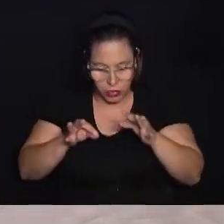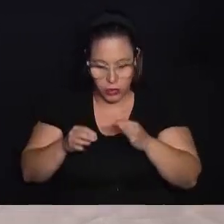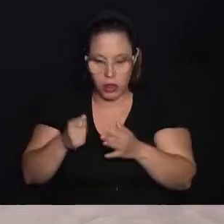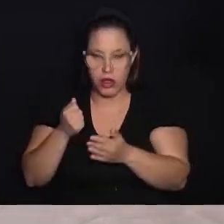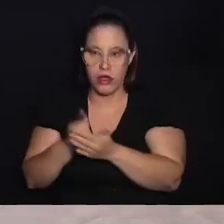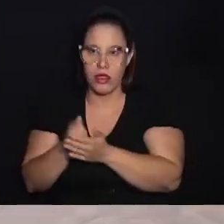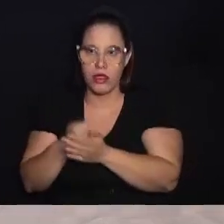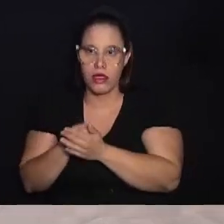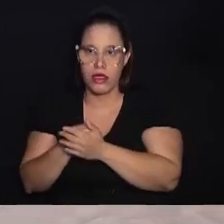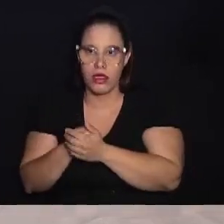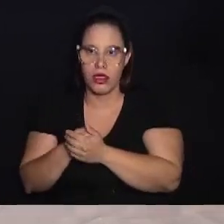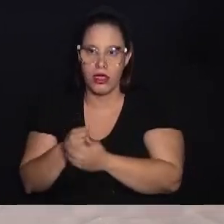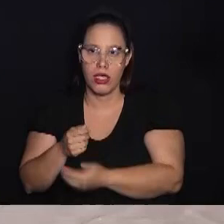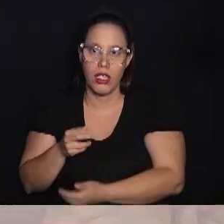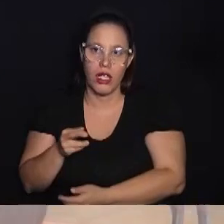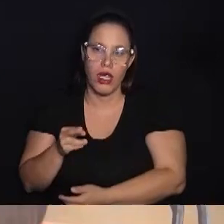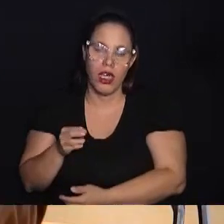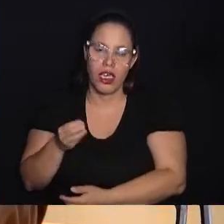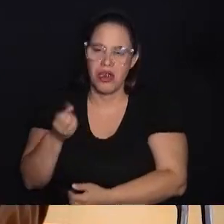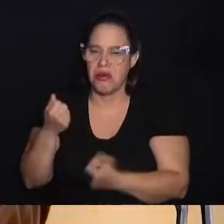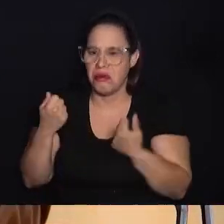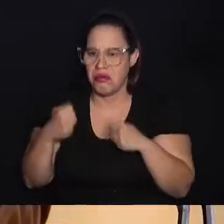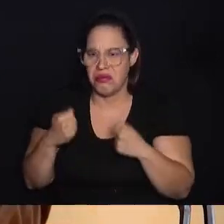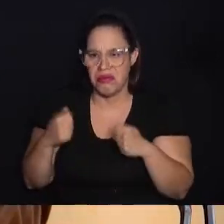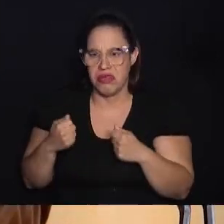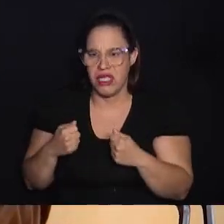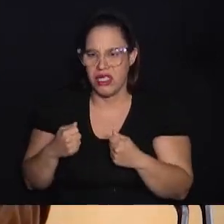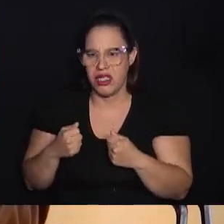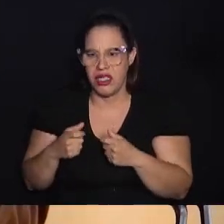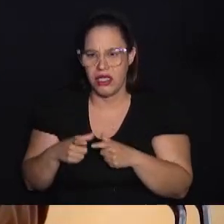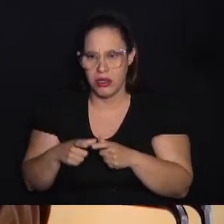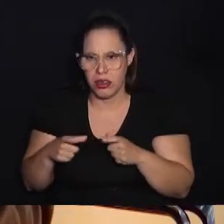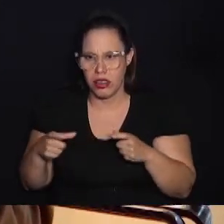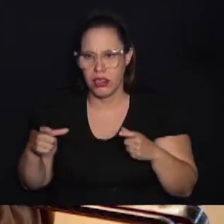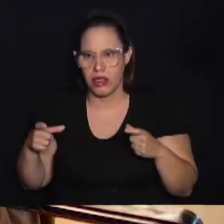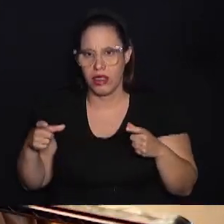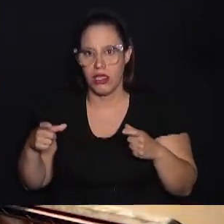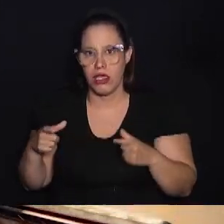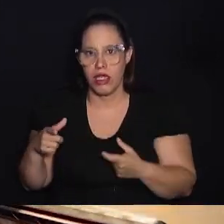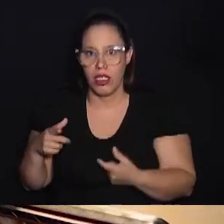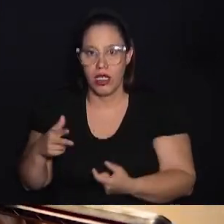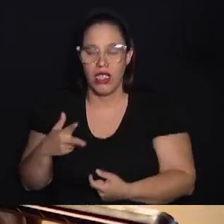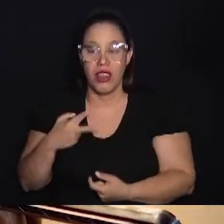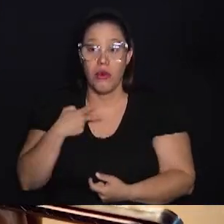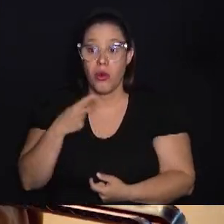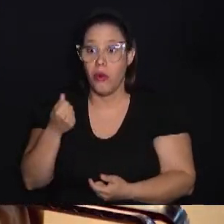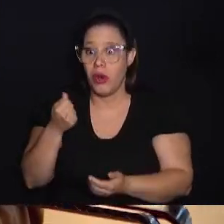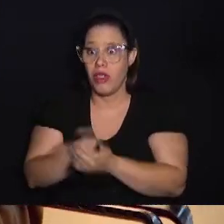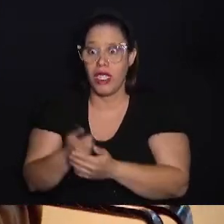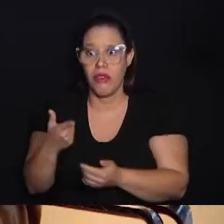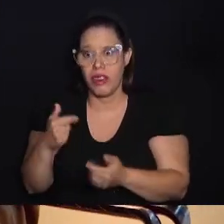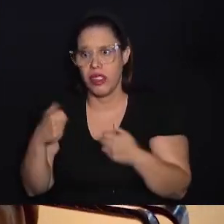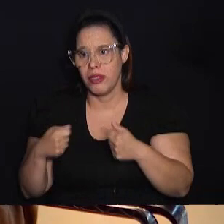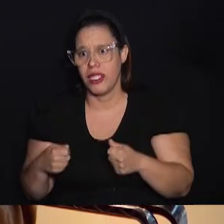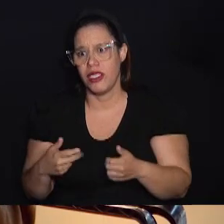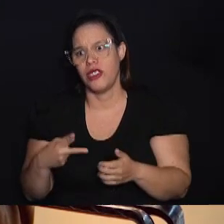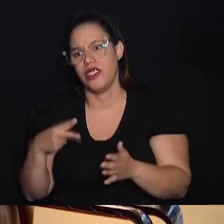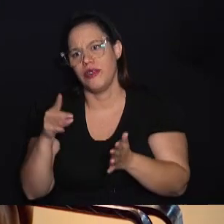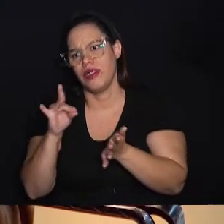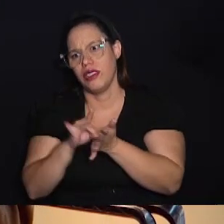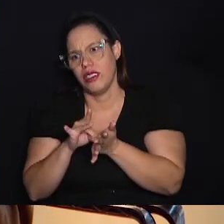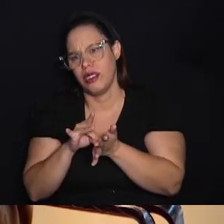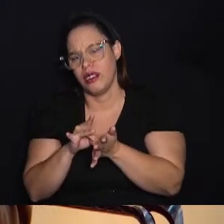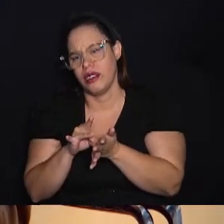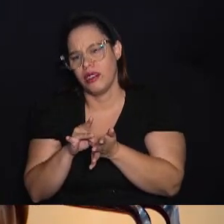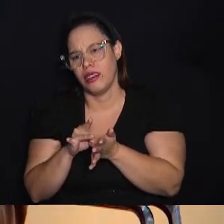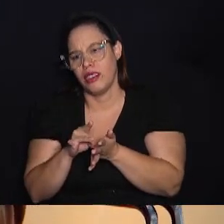você comprar coisas desnecessárias é muito grande. E o pior, você não comprar as coisas das quais efetivamente você precisa, Aham. e aí você vai ter que